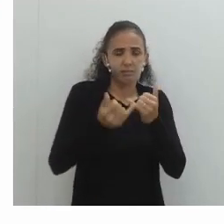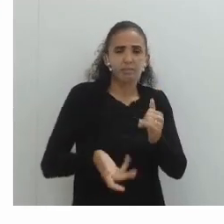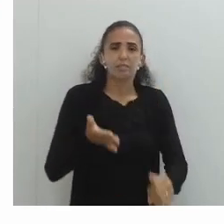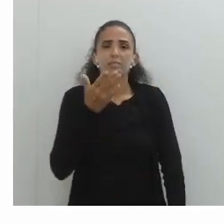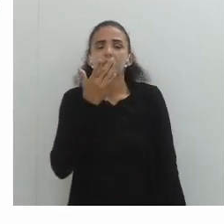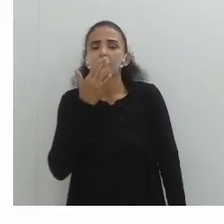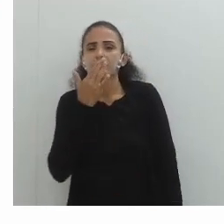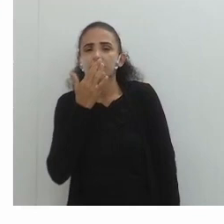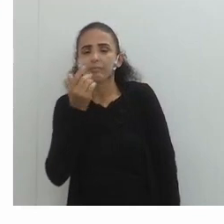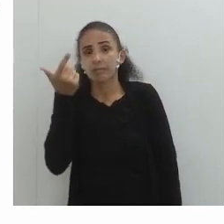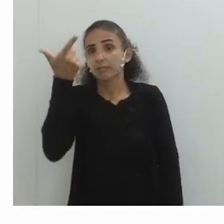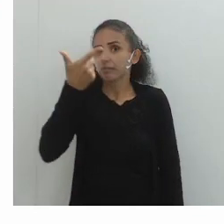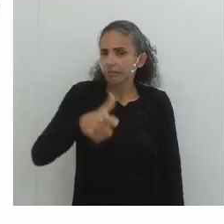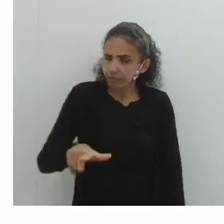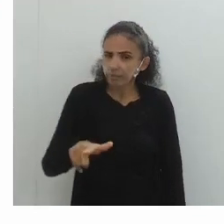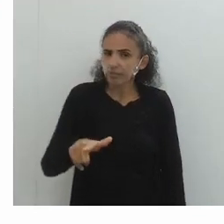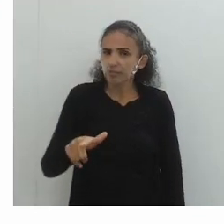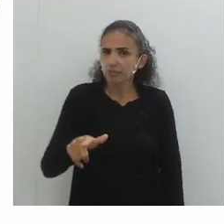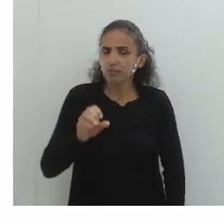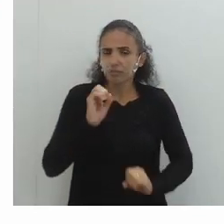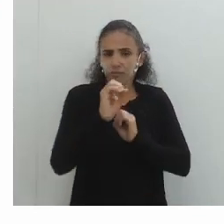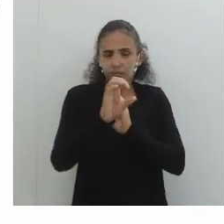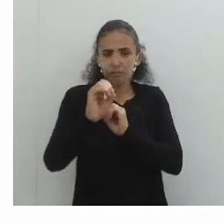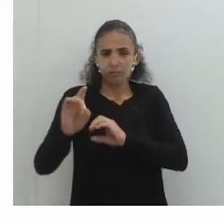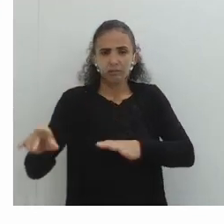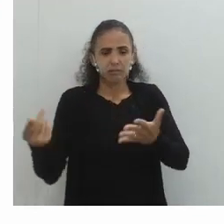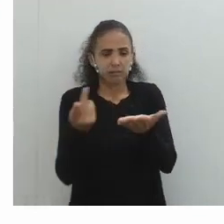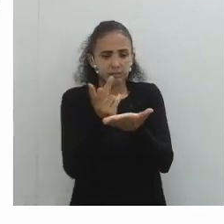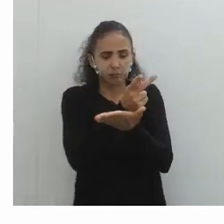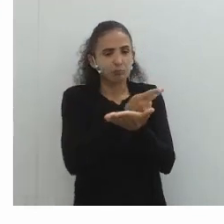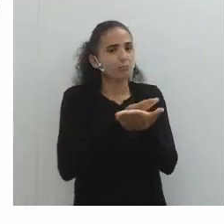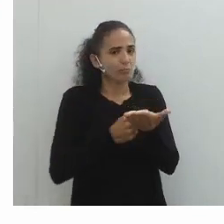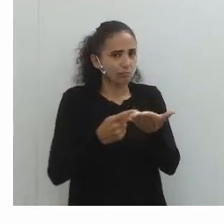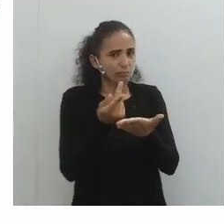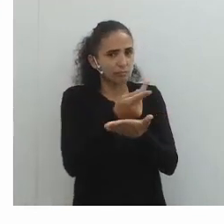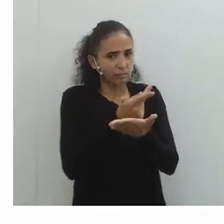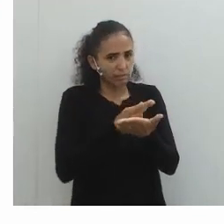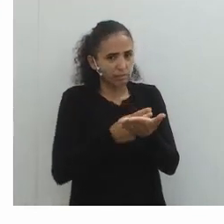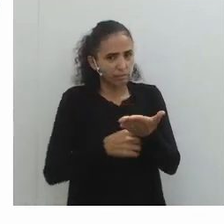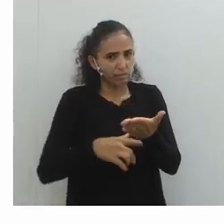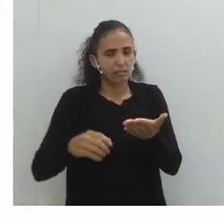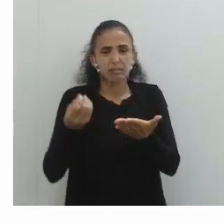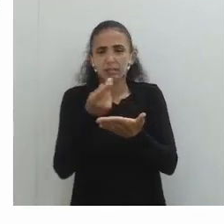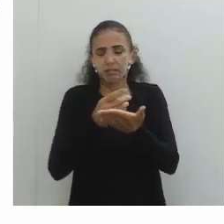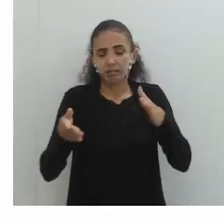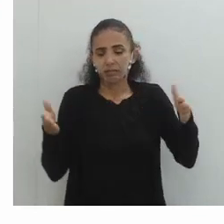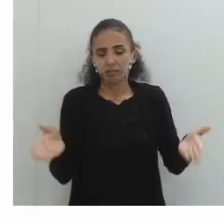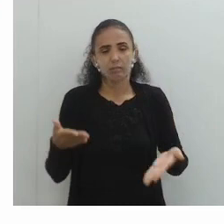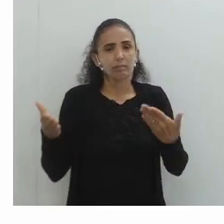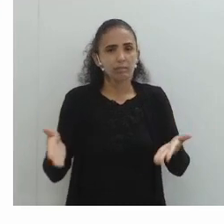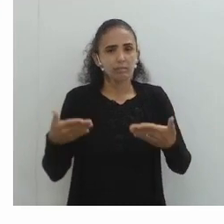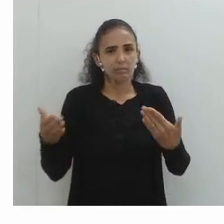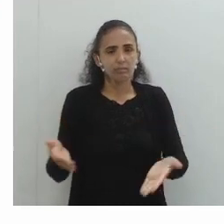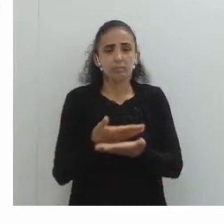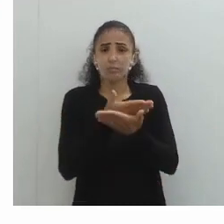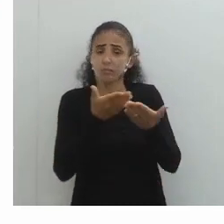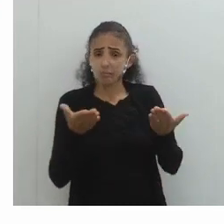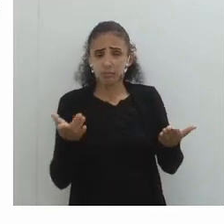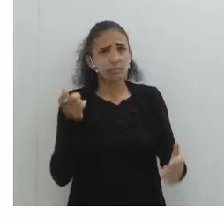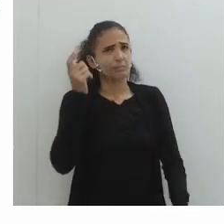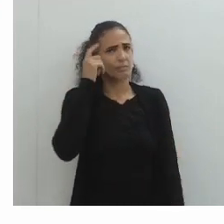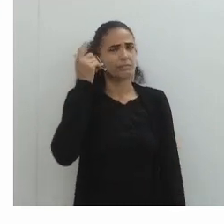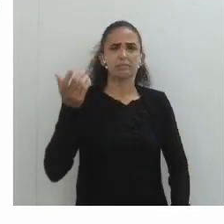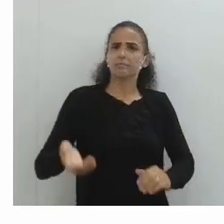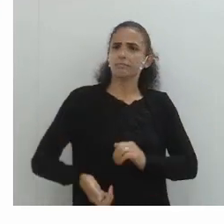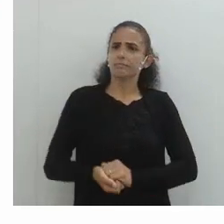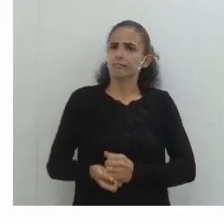da repetição, das figuras. Então ele estimula isso daí. Aí você fala,